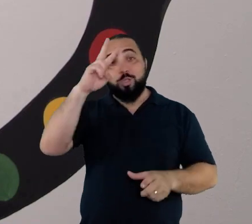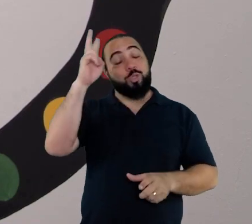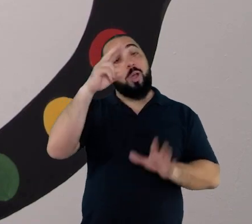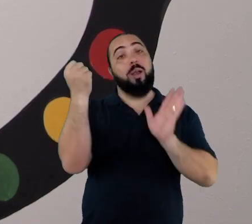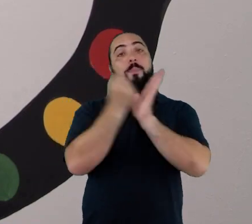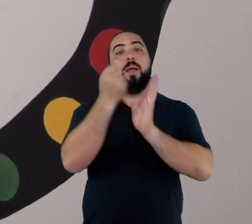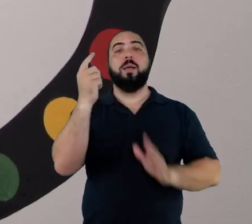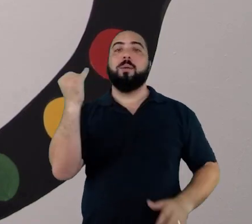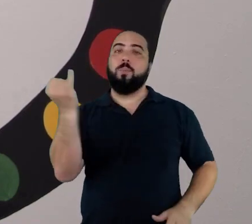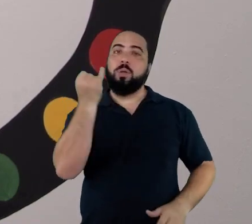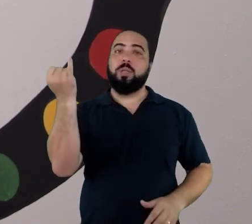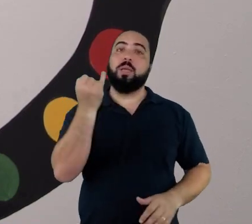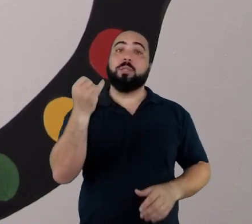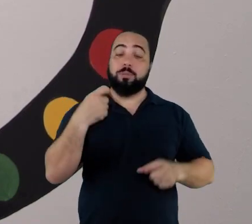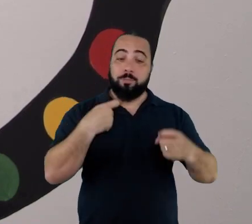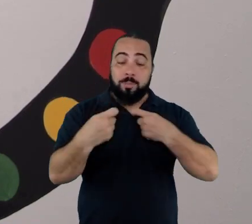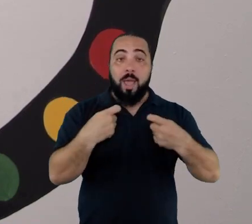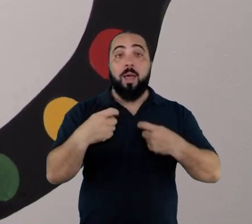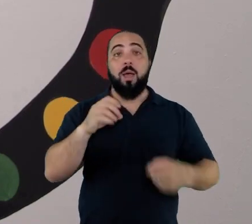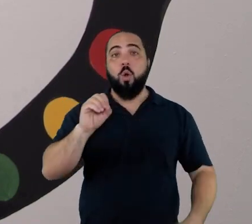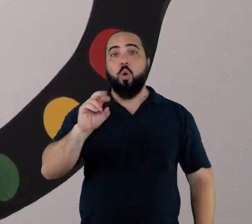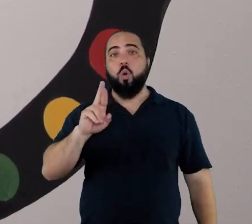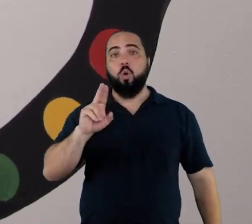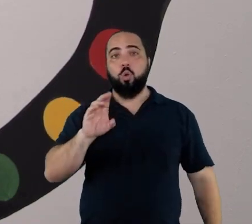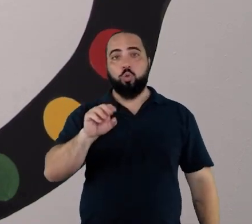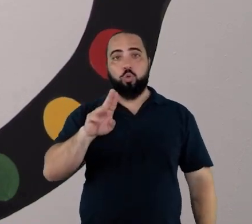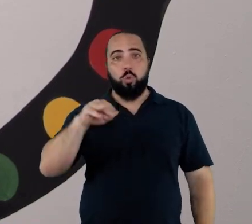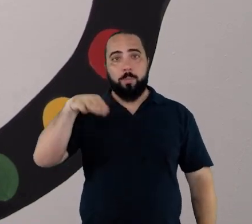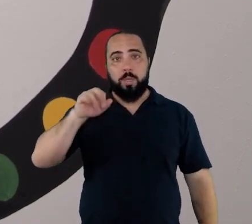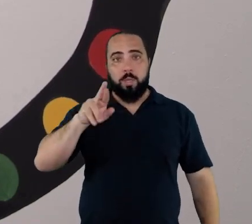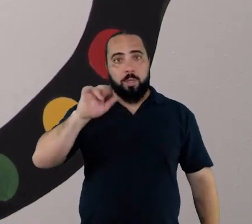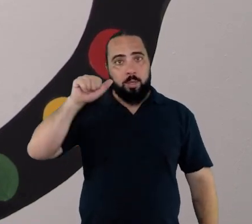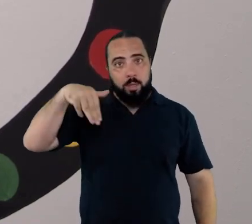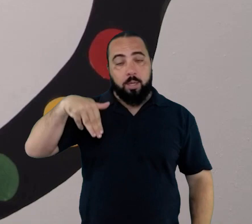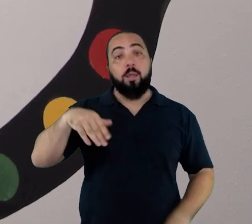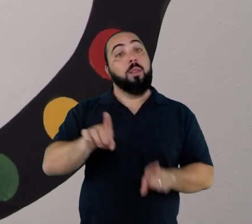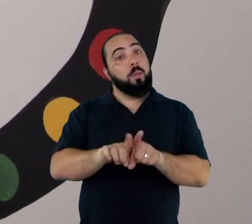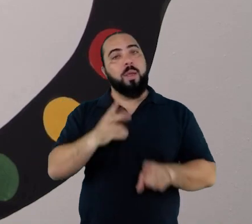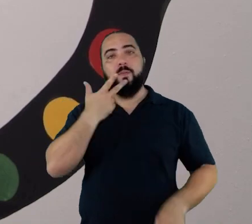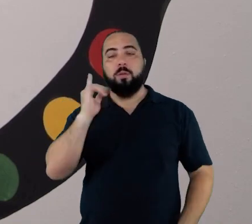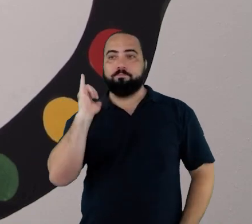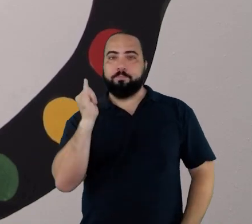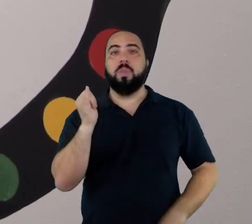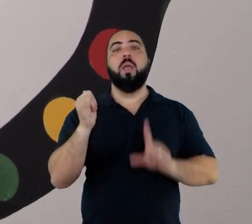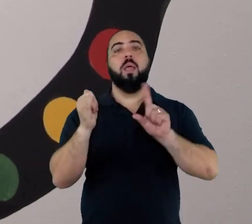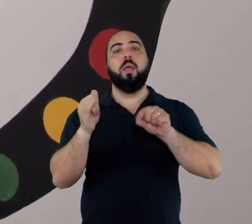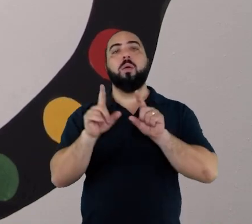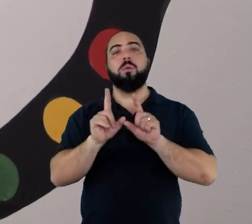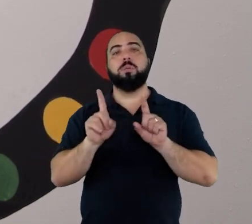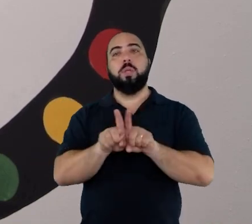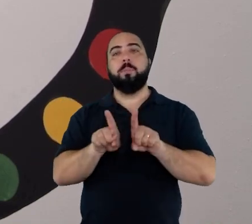muito importante, onde aconteceu a Batalha do Uruçumirim, né? Falando um pouquinho da nossa